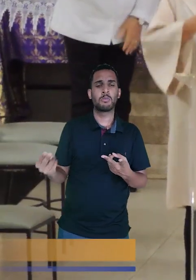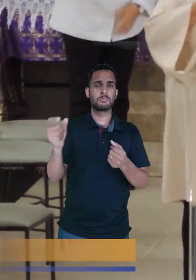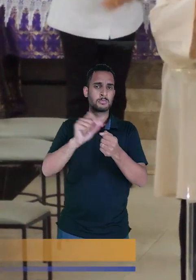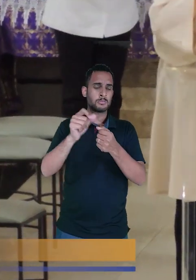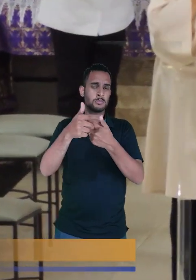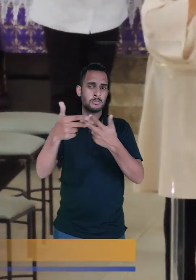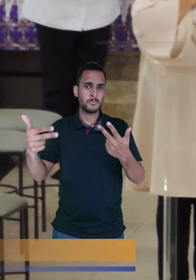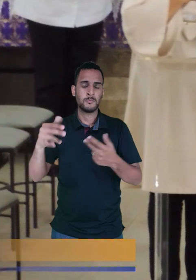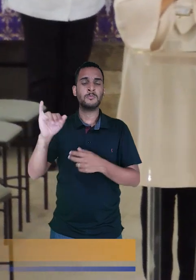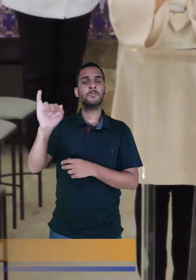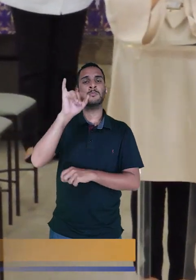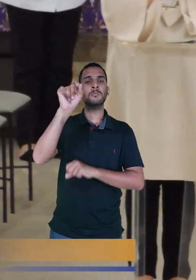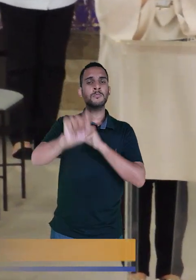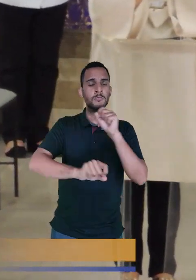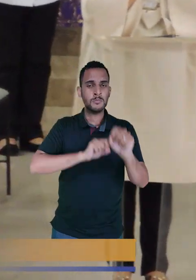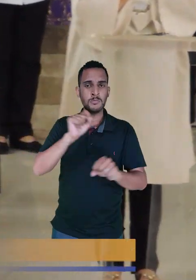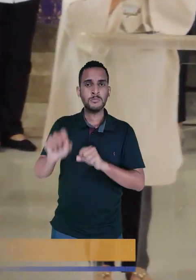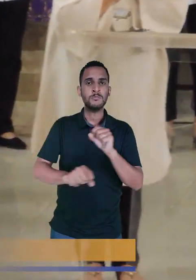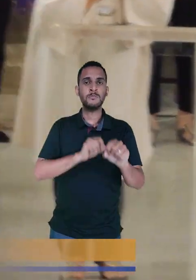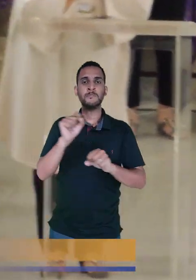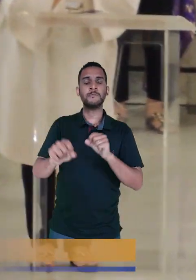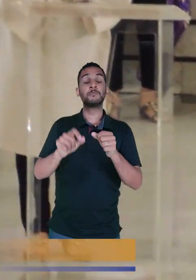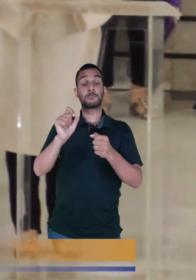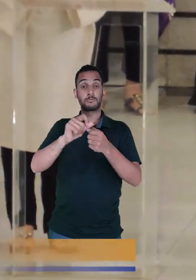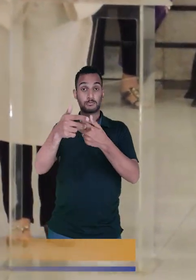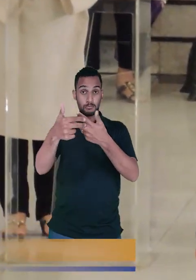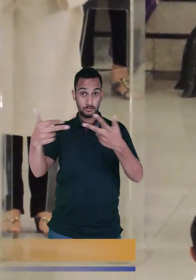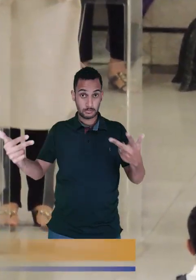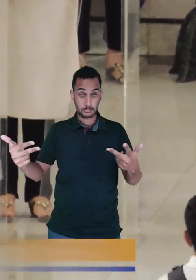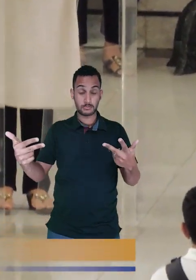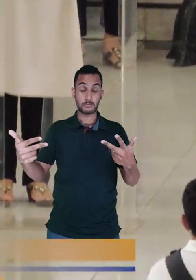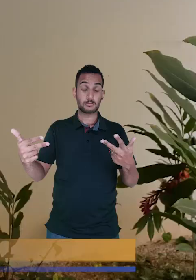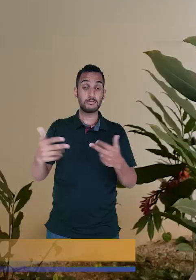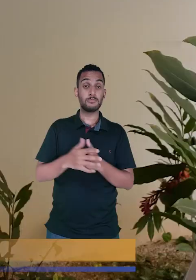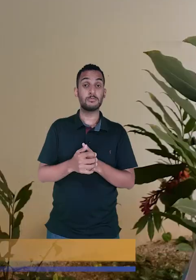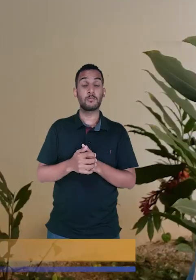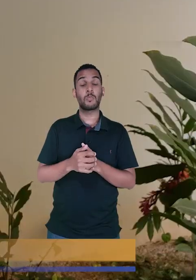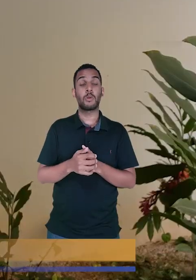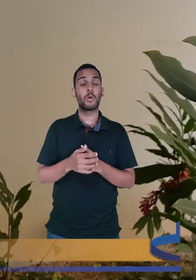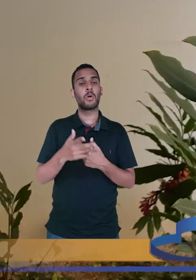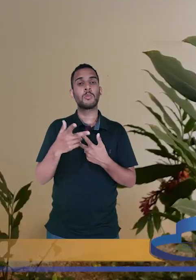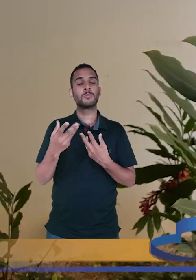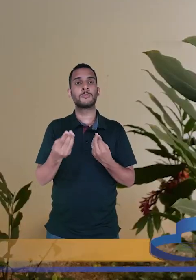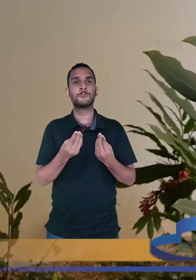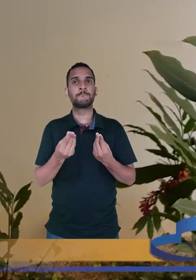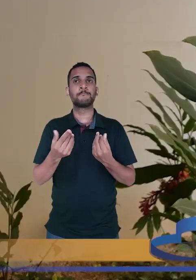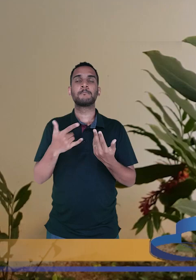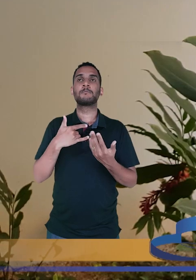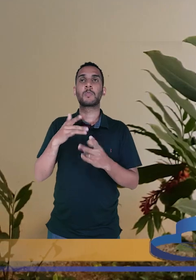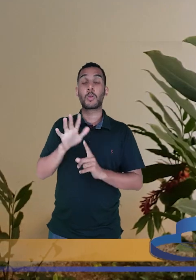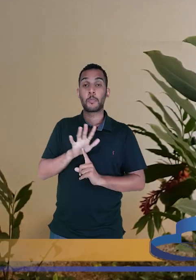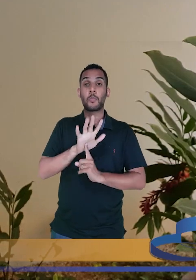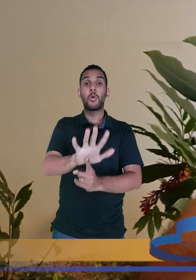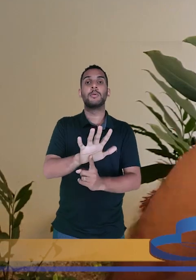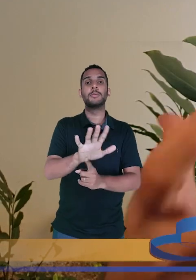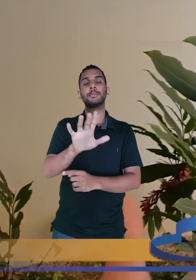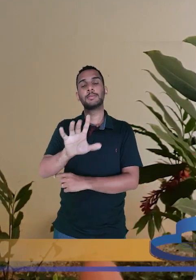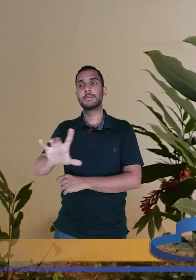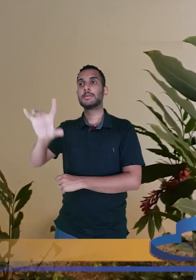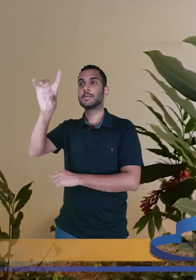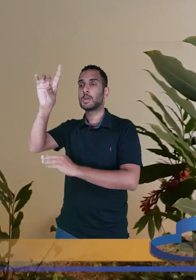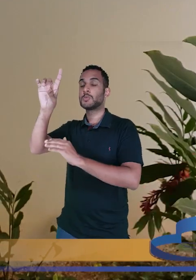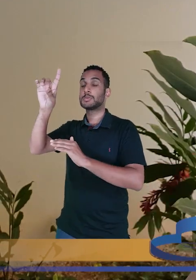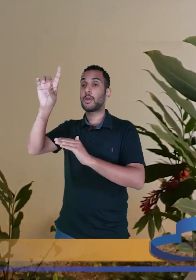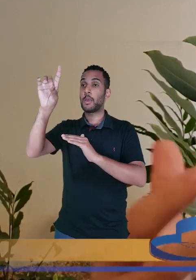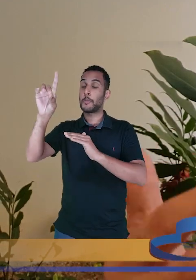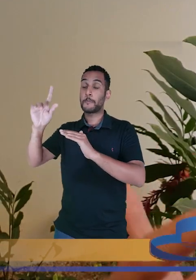comer tal coisa ou eu praticar alguma coisa. O importante é deixar de fazer algo para que, vamos